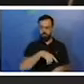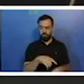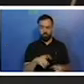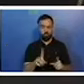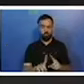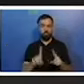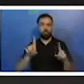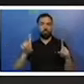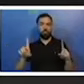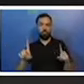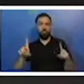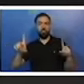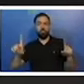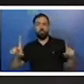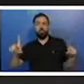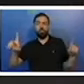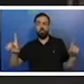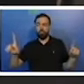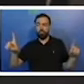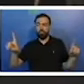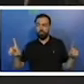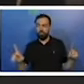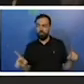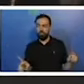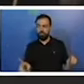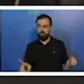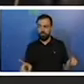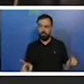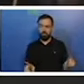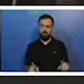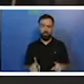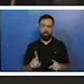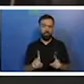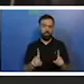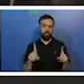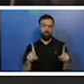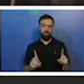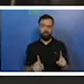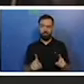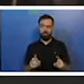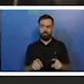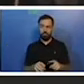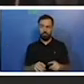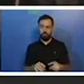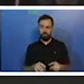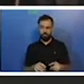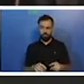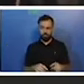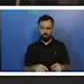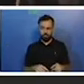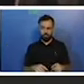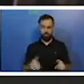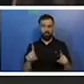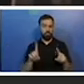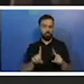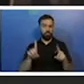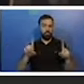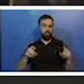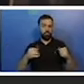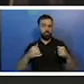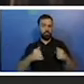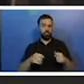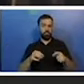dá um passinho para trás porque como você dá esse passeio para trás vocês estão deixando mais